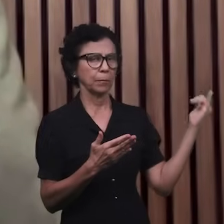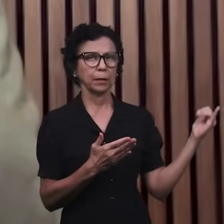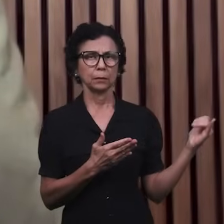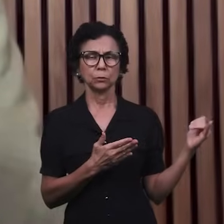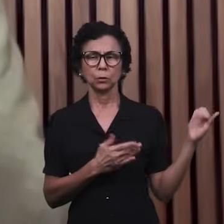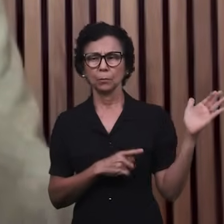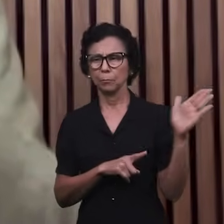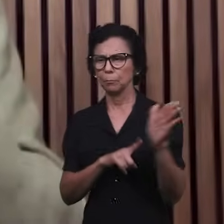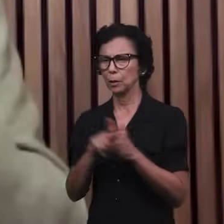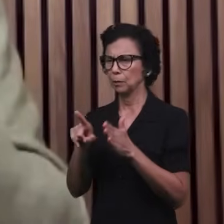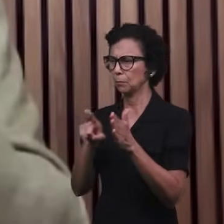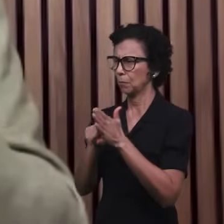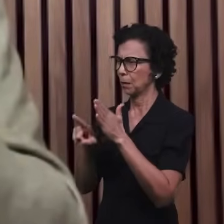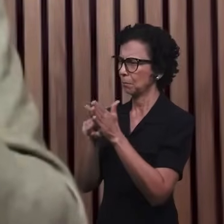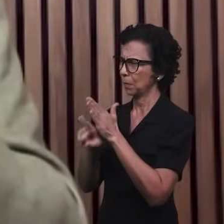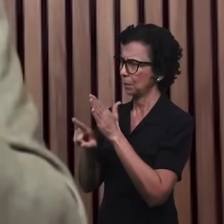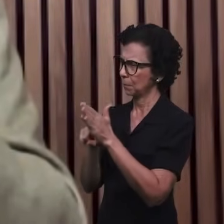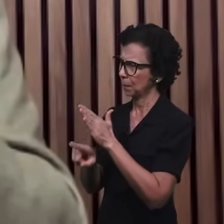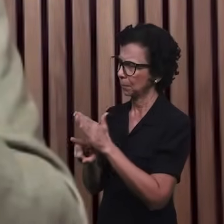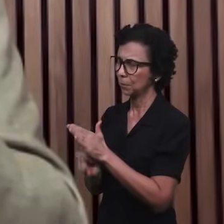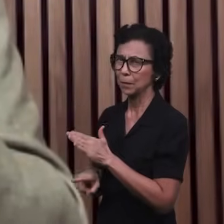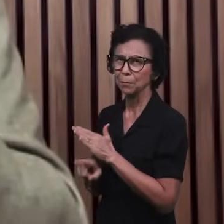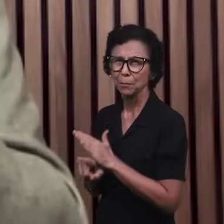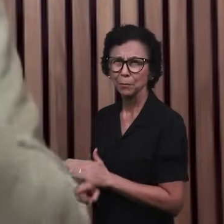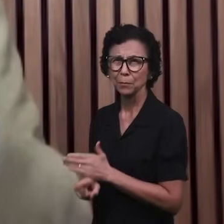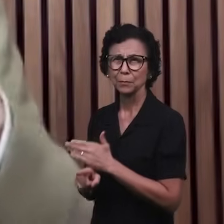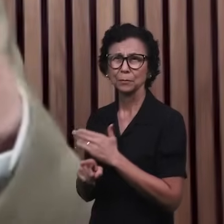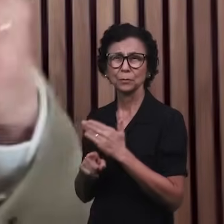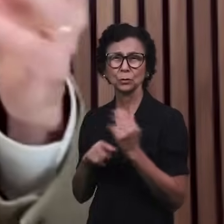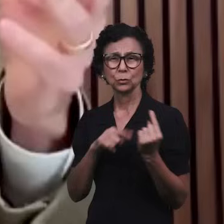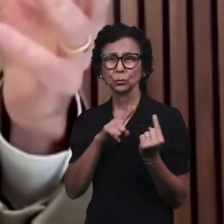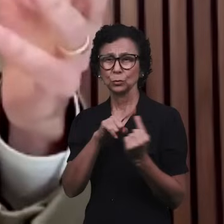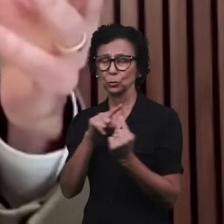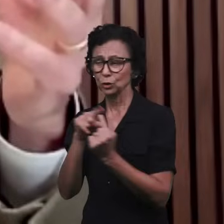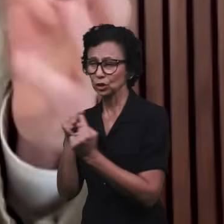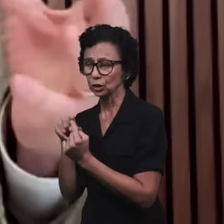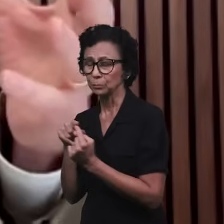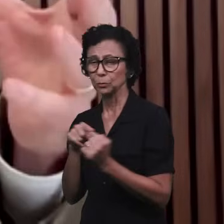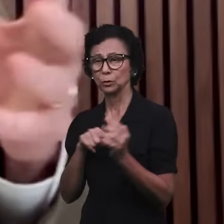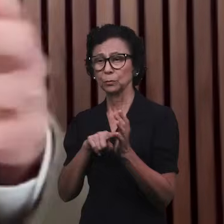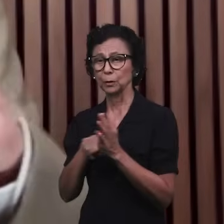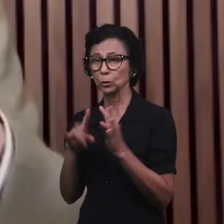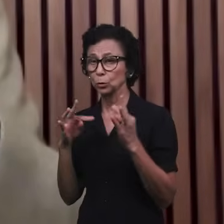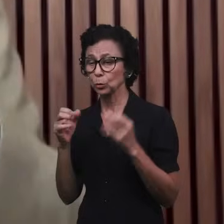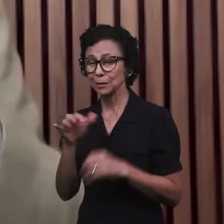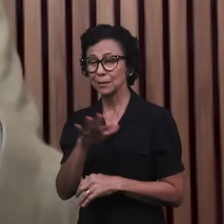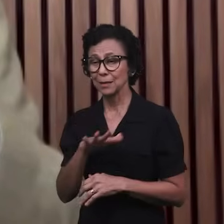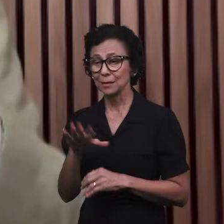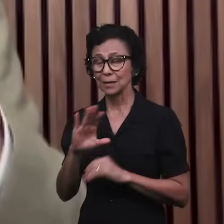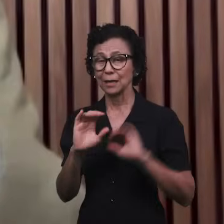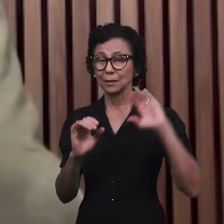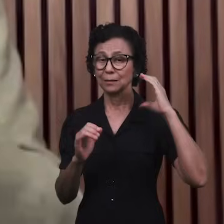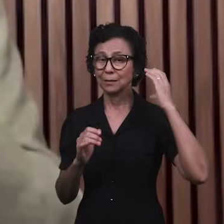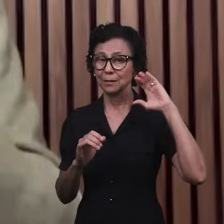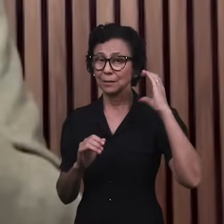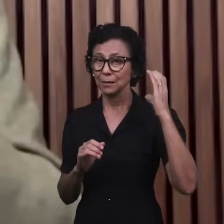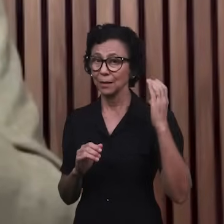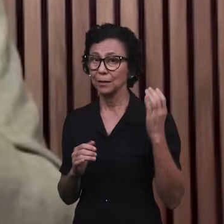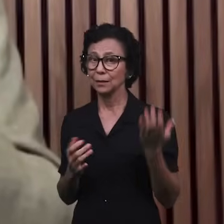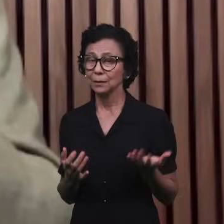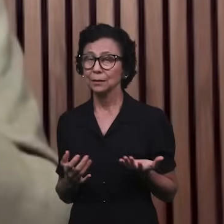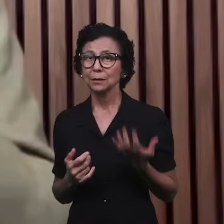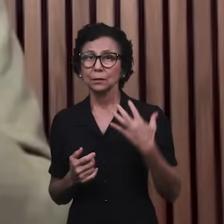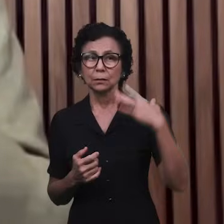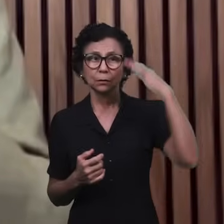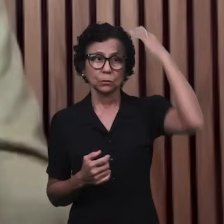é? Um monte de perguntas e de todos os níveis, eu acho que em todas as áreas da